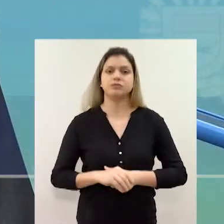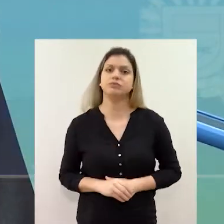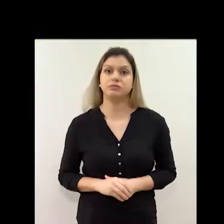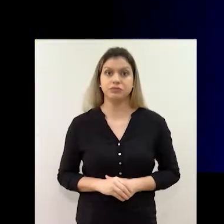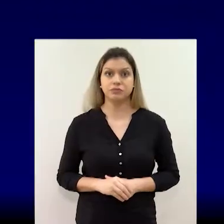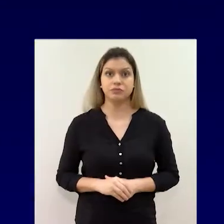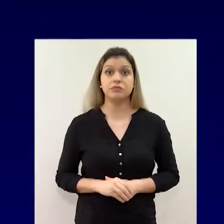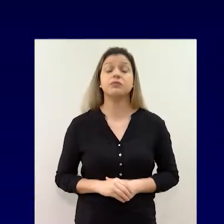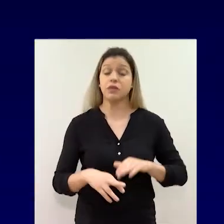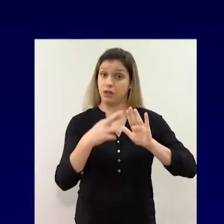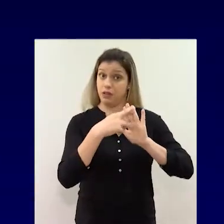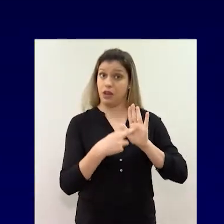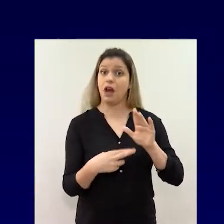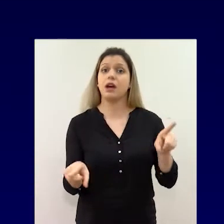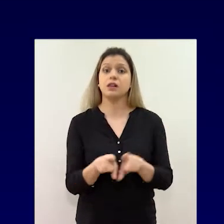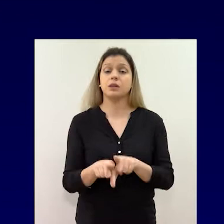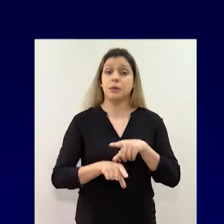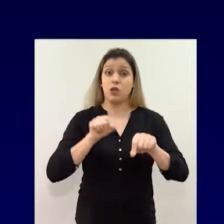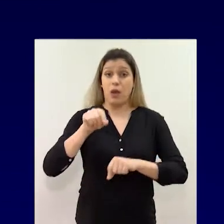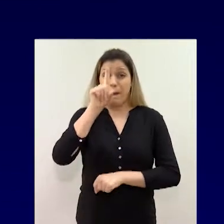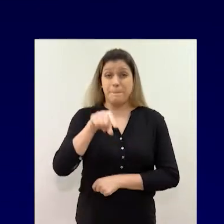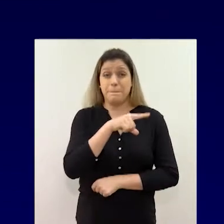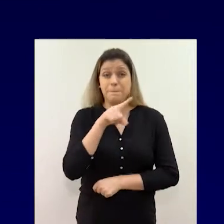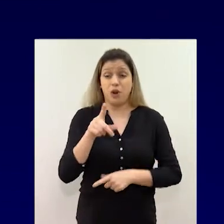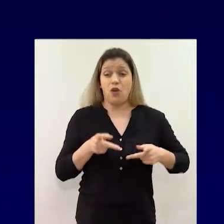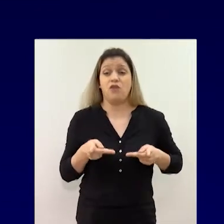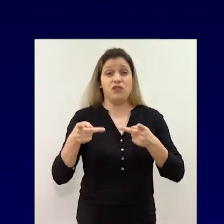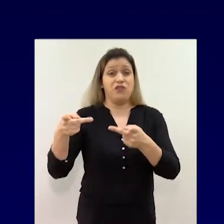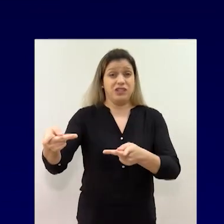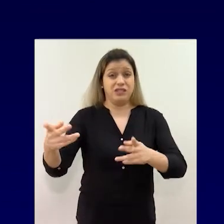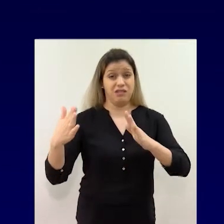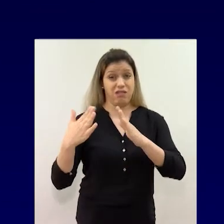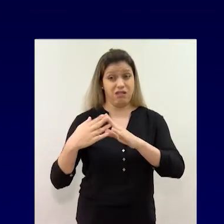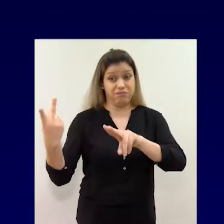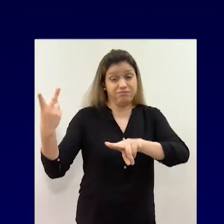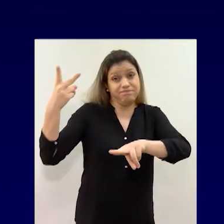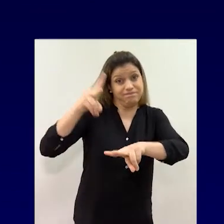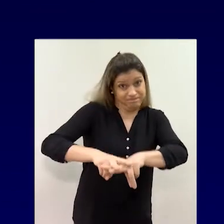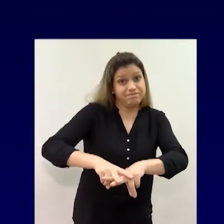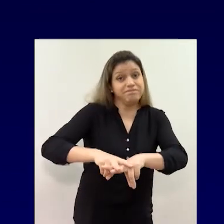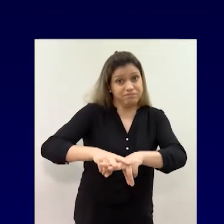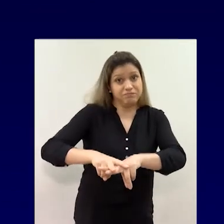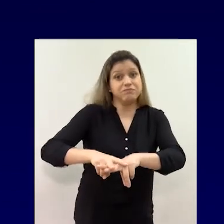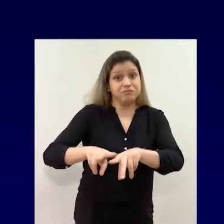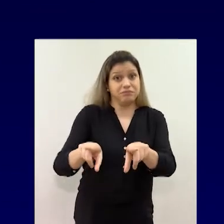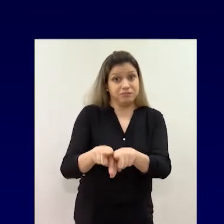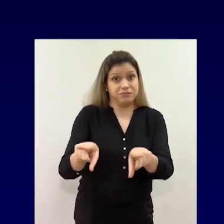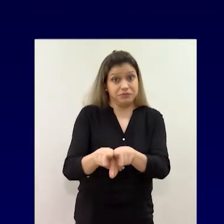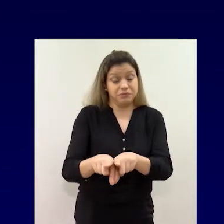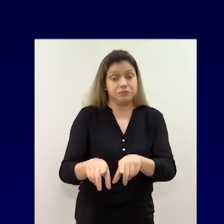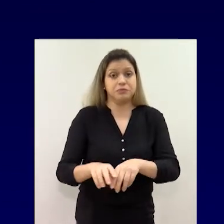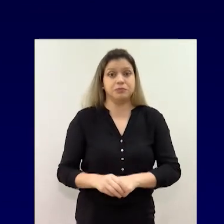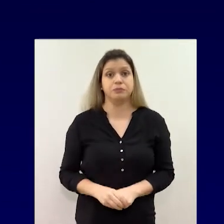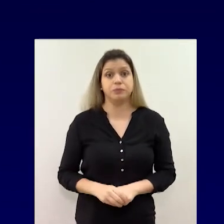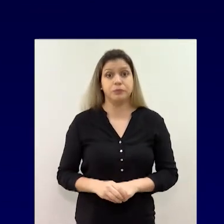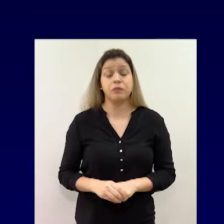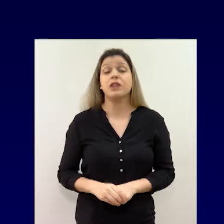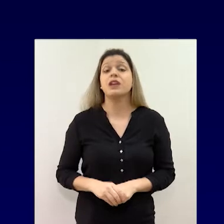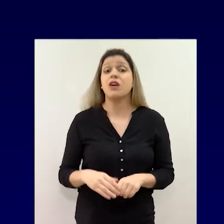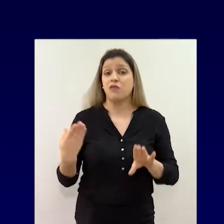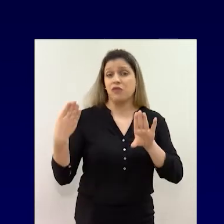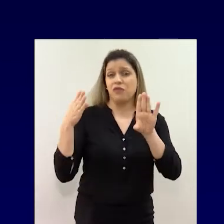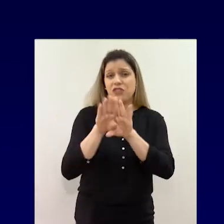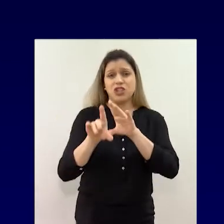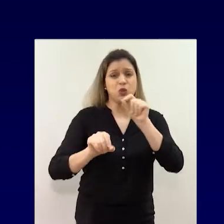recorde. A normativa também prevê proibição de visitas aos presídios estaduais e às unidades educacionais de